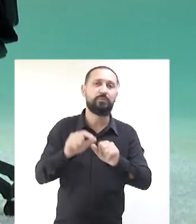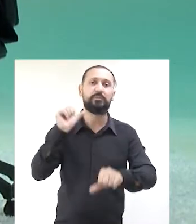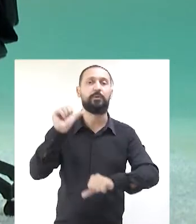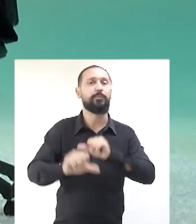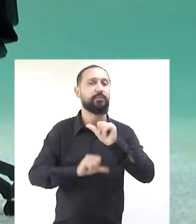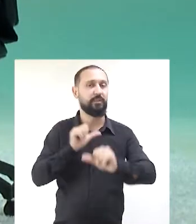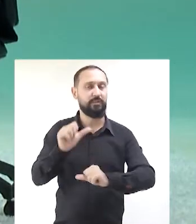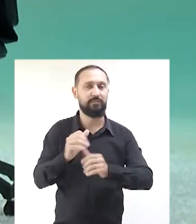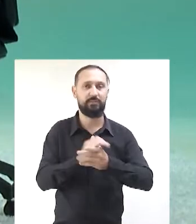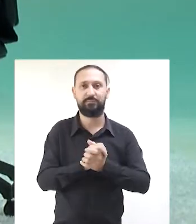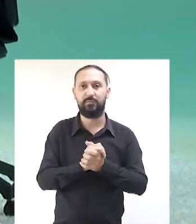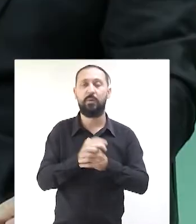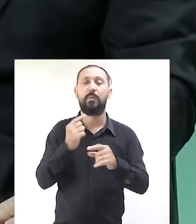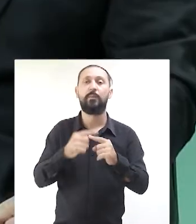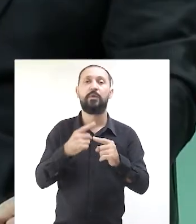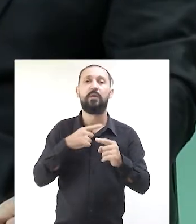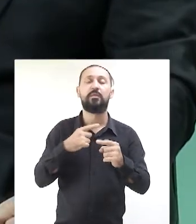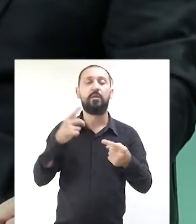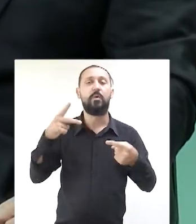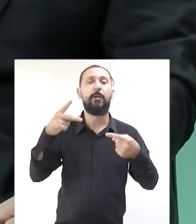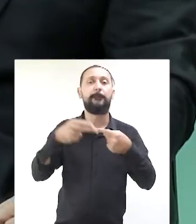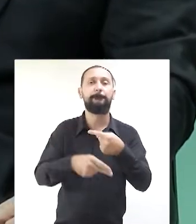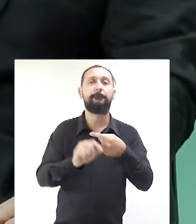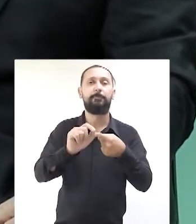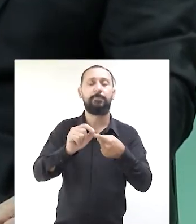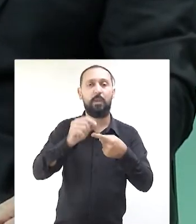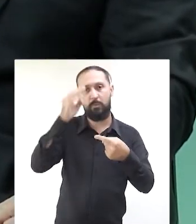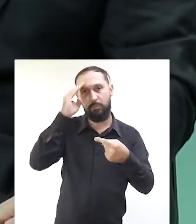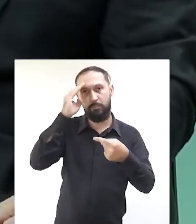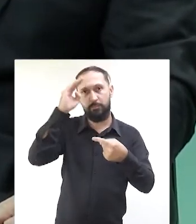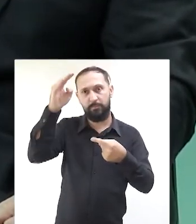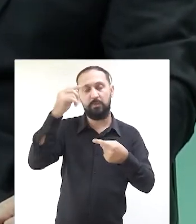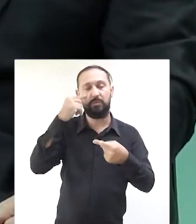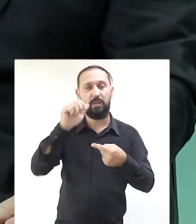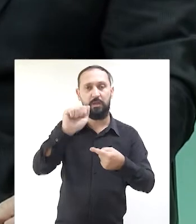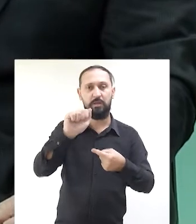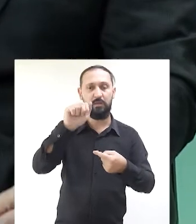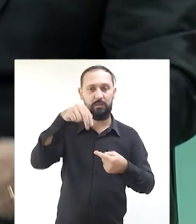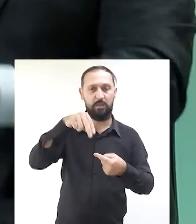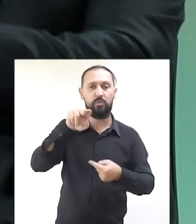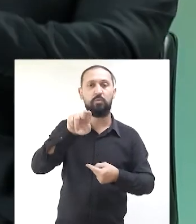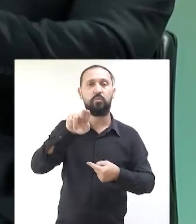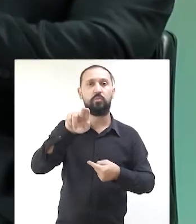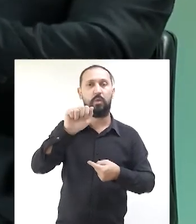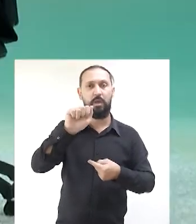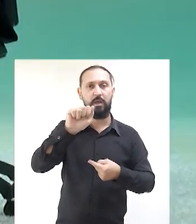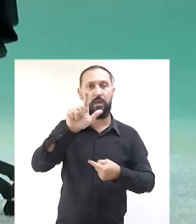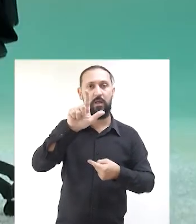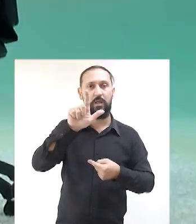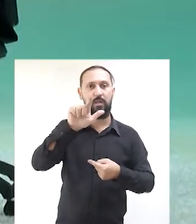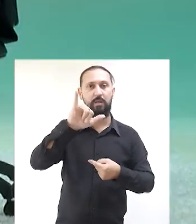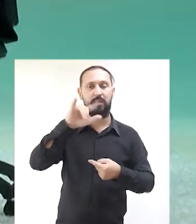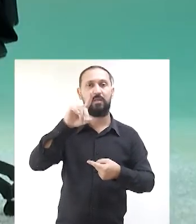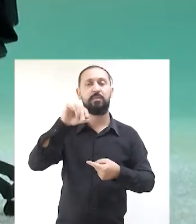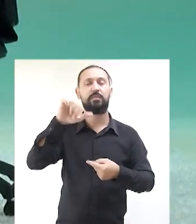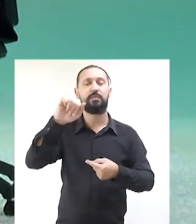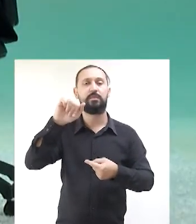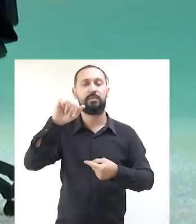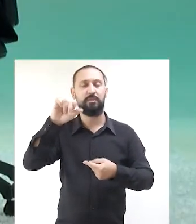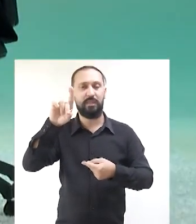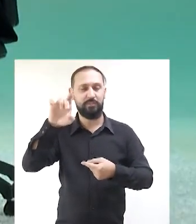nessas alterações, até porque existe uma vedação que a gente chama de princípio da anualidade, né? Então o que a Constituição ela diz?